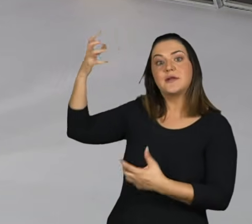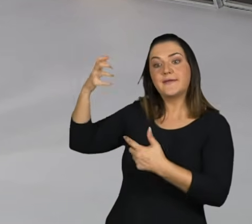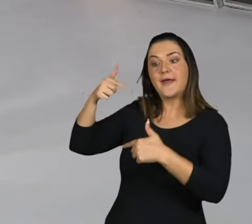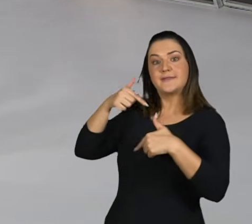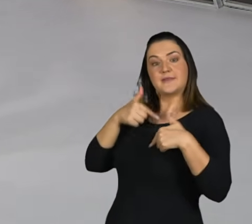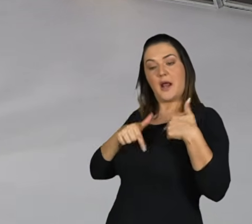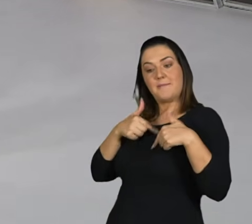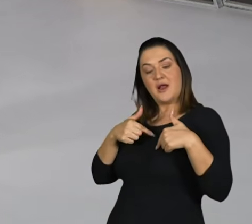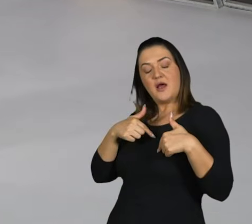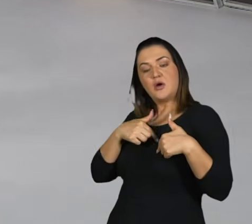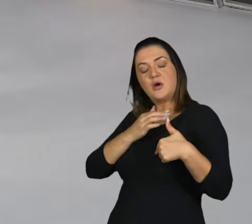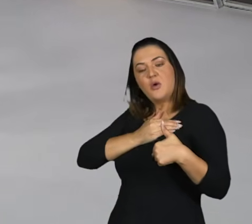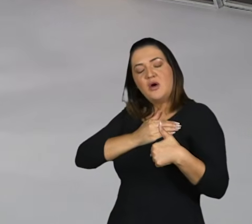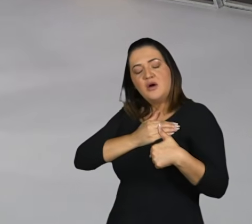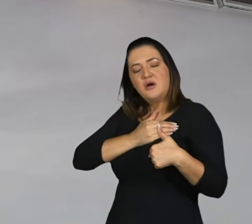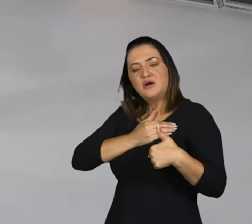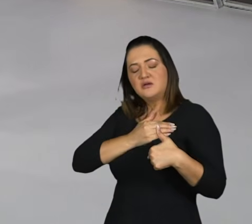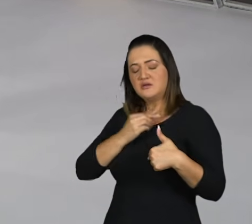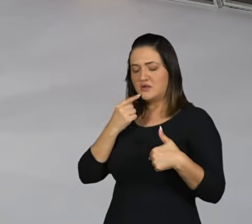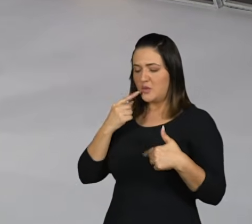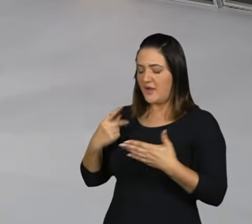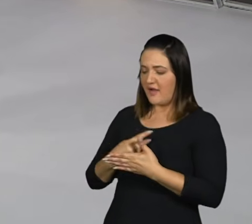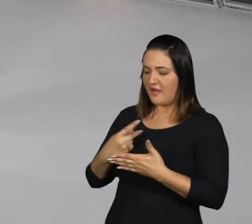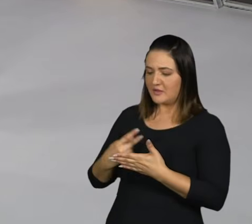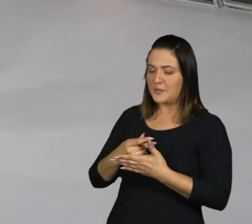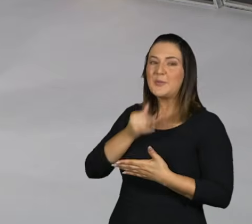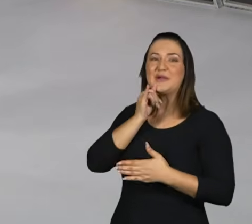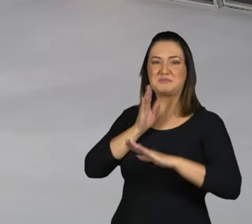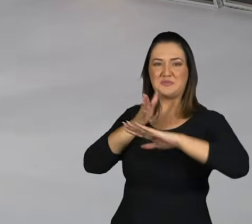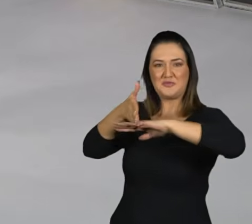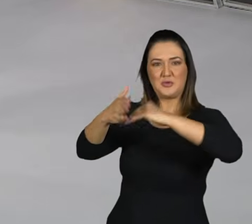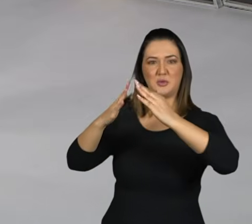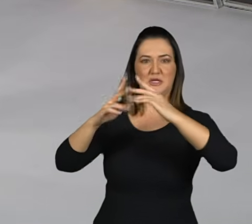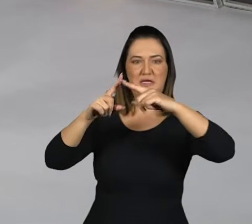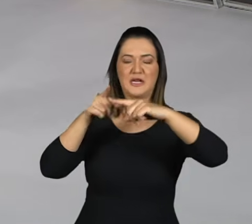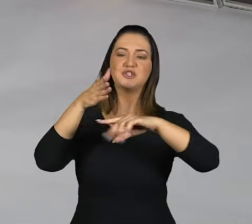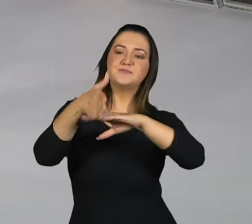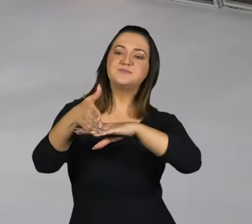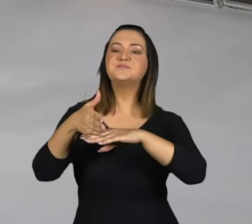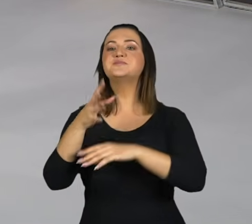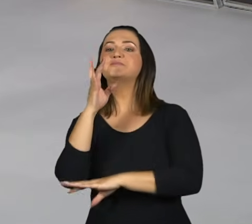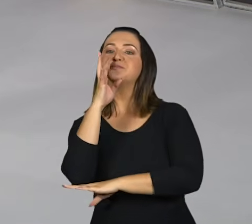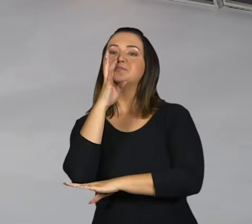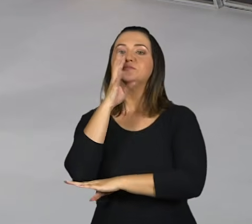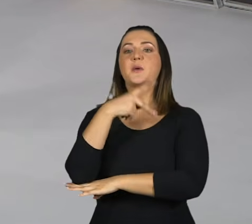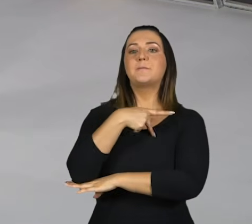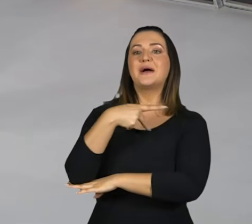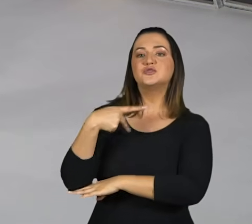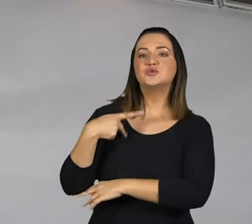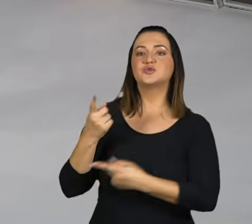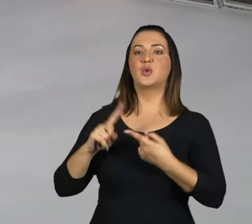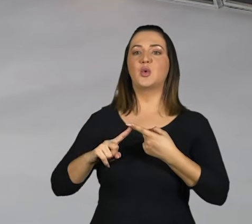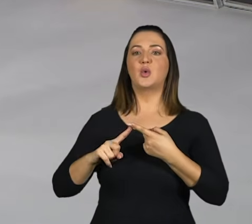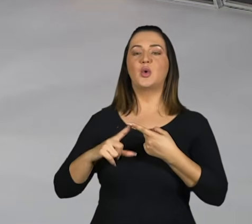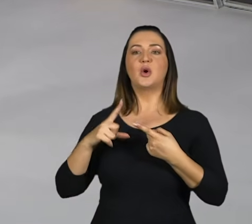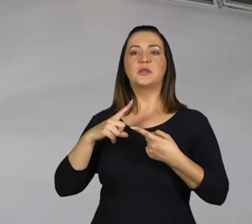da lei. Mas de repente você está numa igreja onde os pastores, onde os sacerdotes, onde os ministros pregam